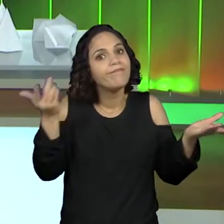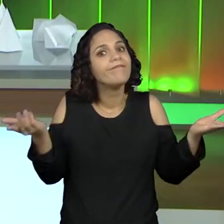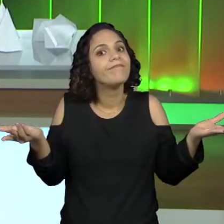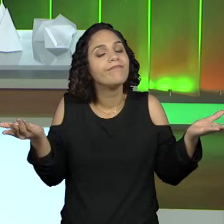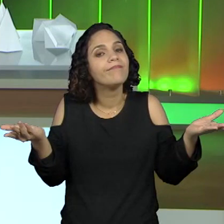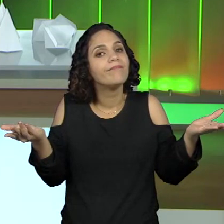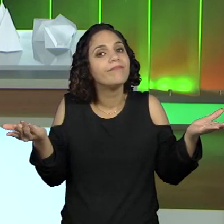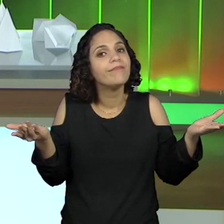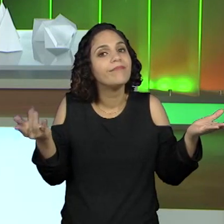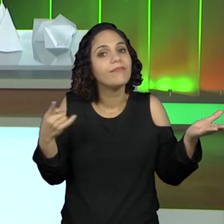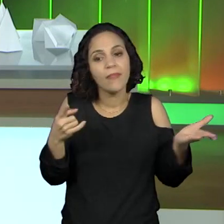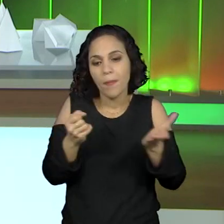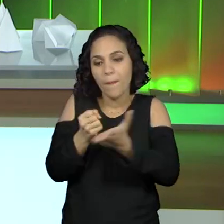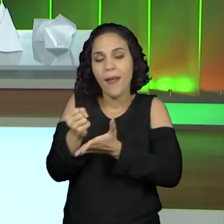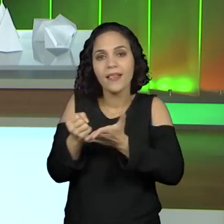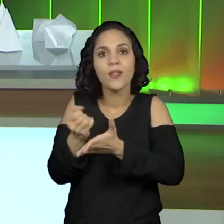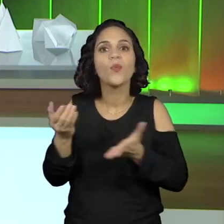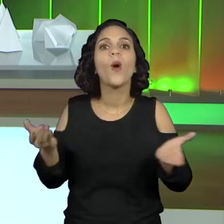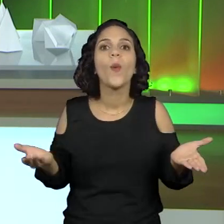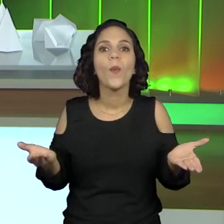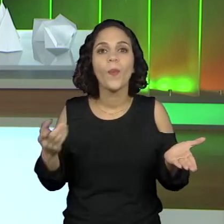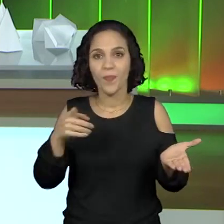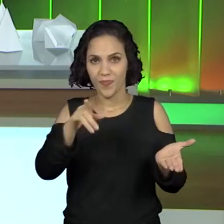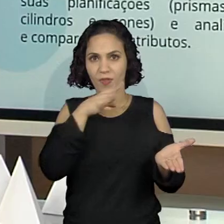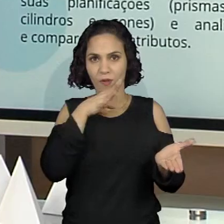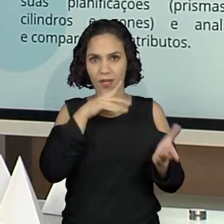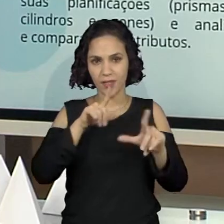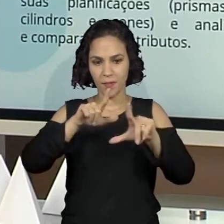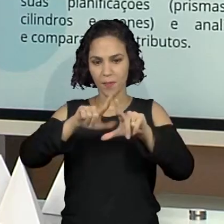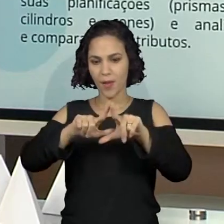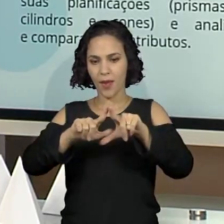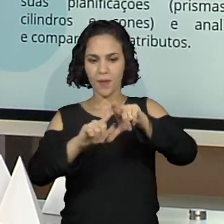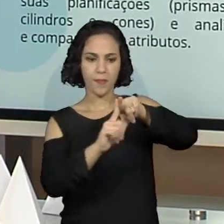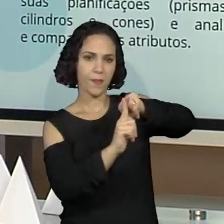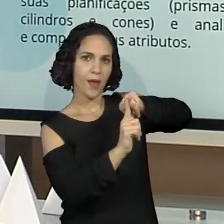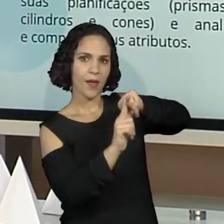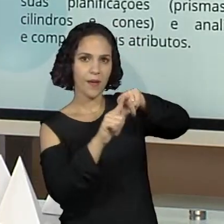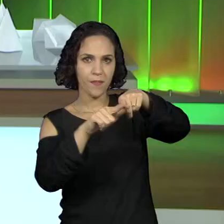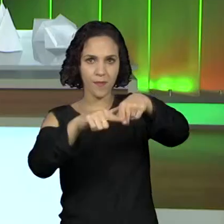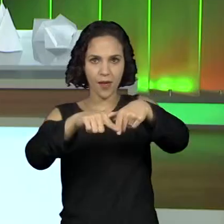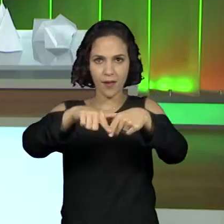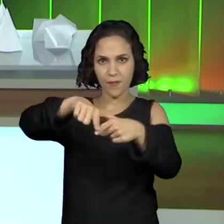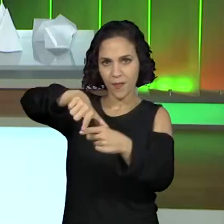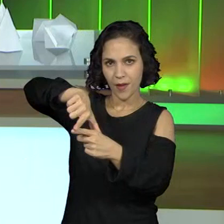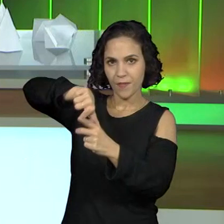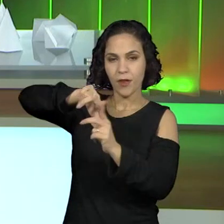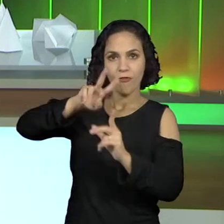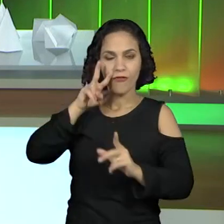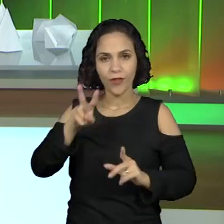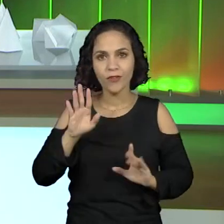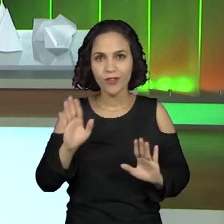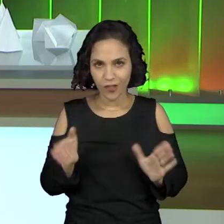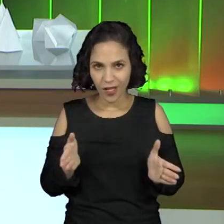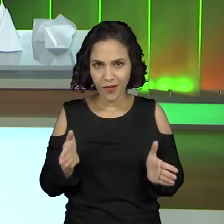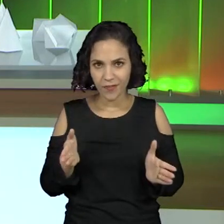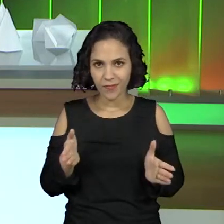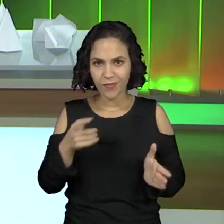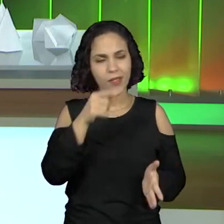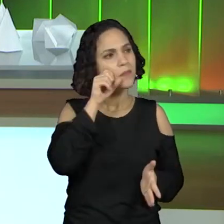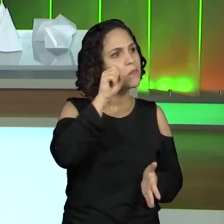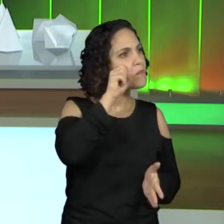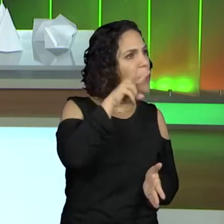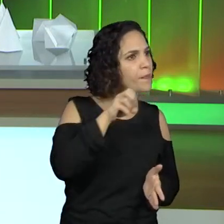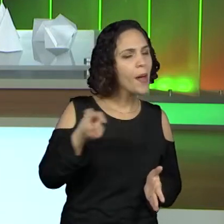Que base? Você conhece uma pirâmide, certamente. Já viu alguma? Vários objetos nos remetem